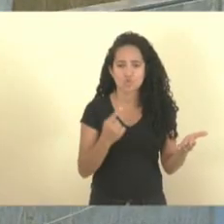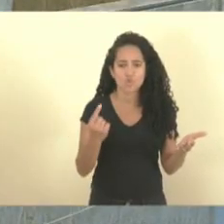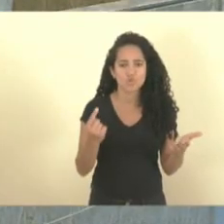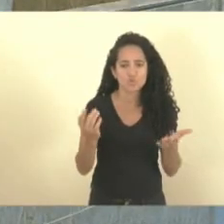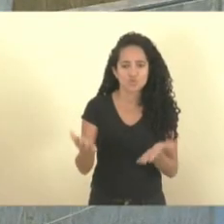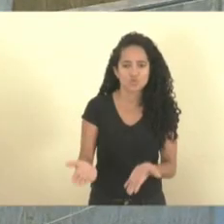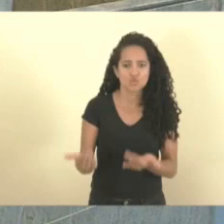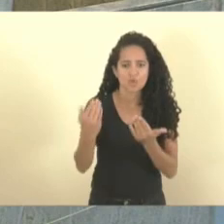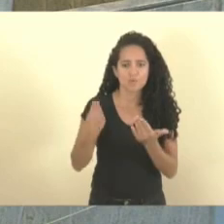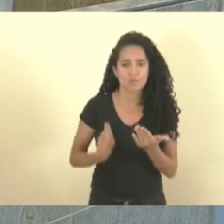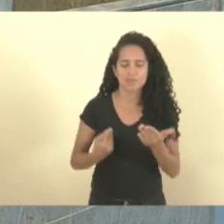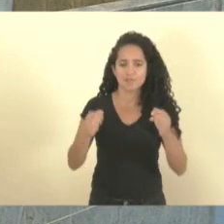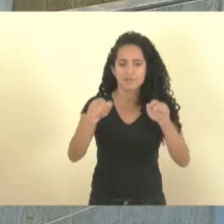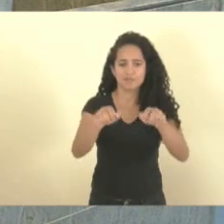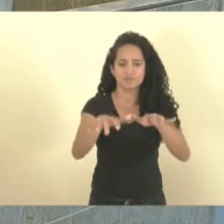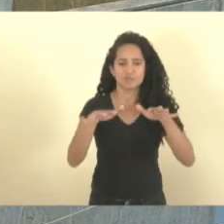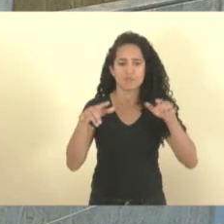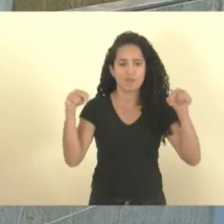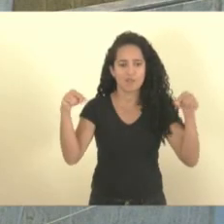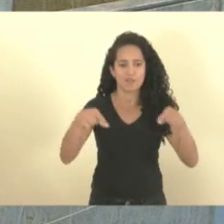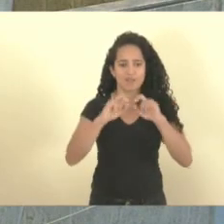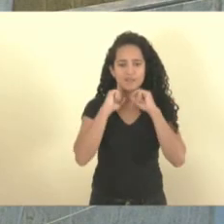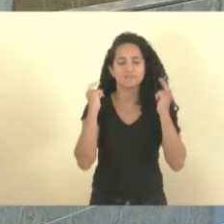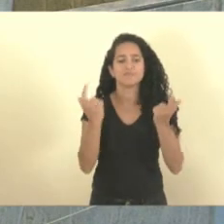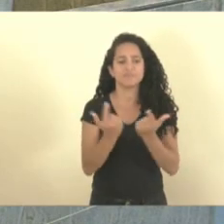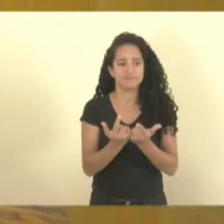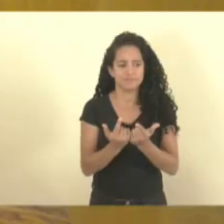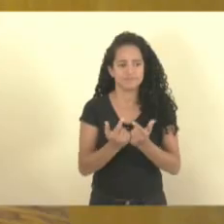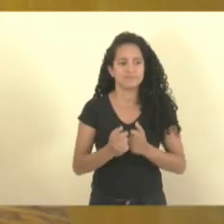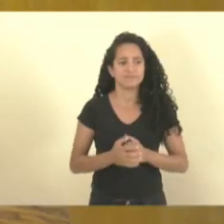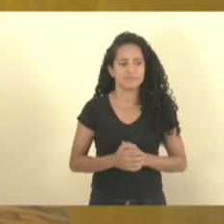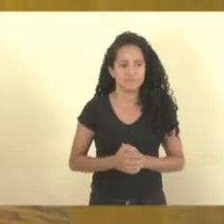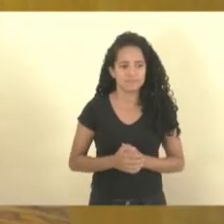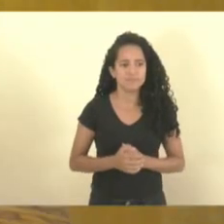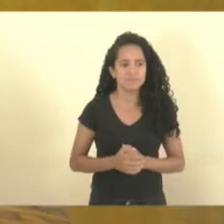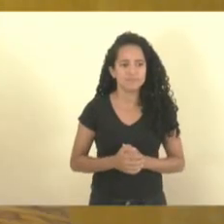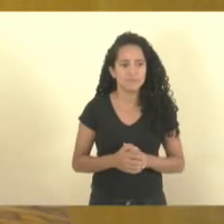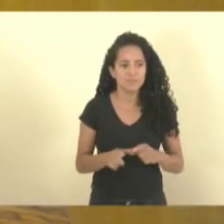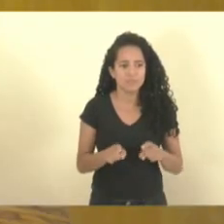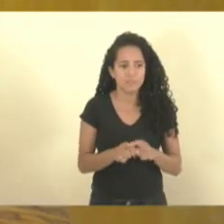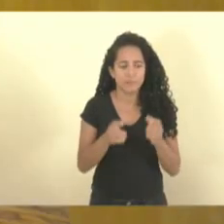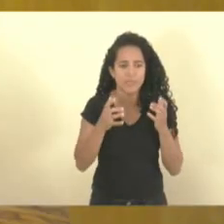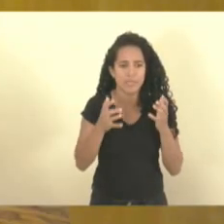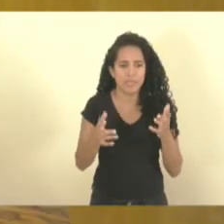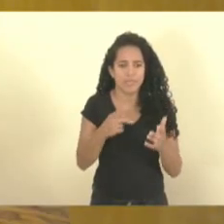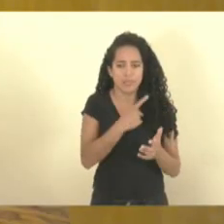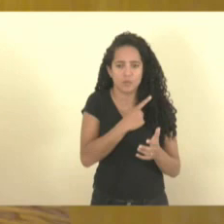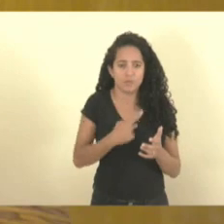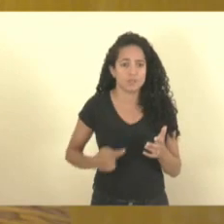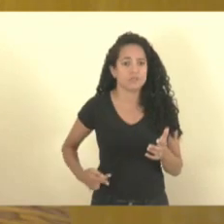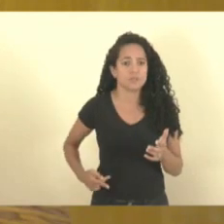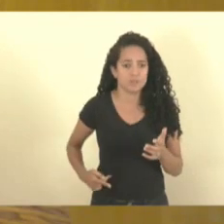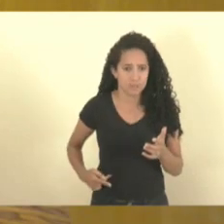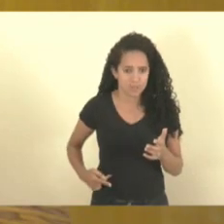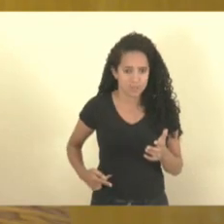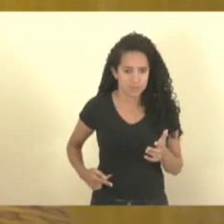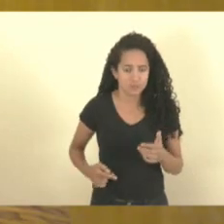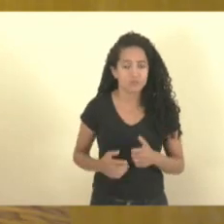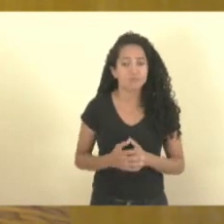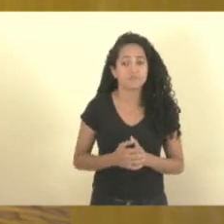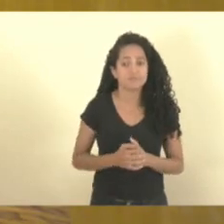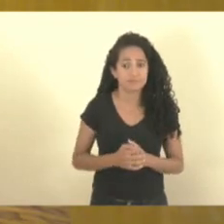jovens presentes aqui na Assembleia Legislativa. Quero saudar aqui o presidente, que em boa